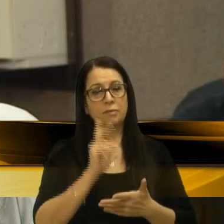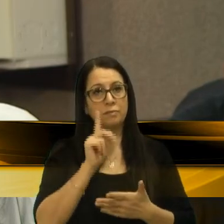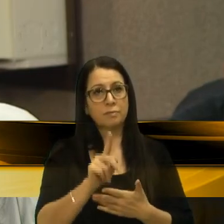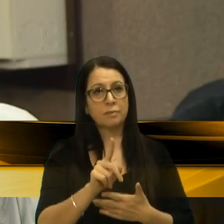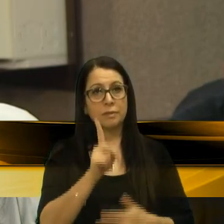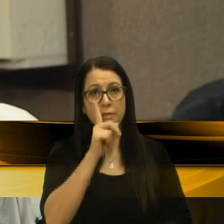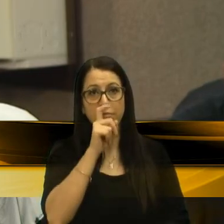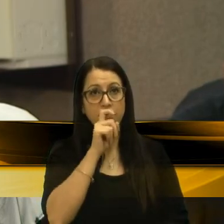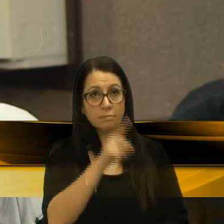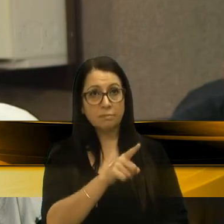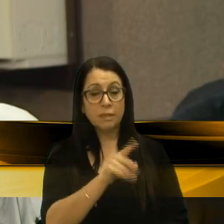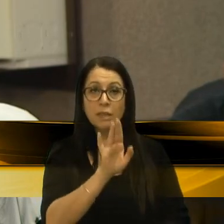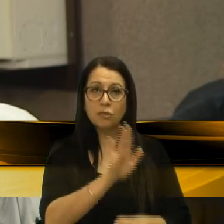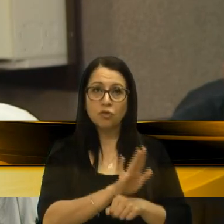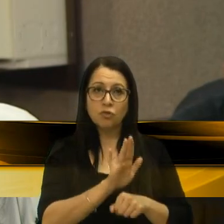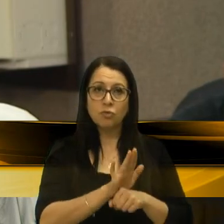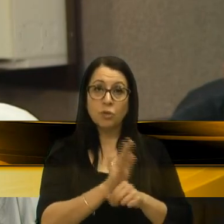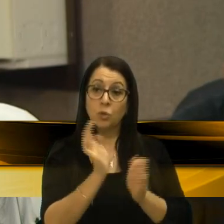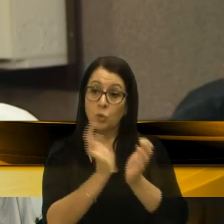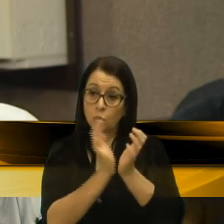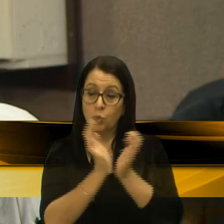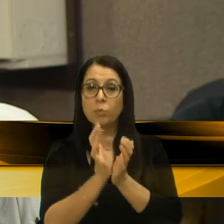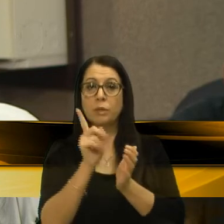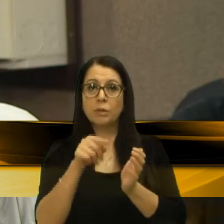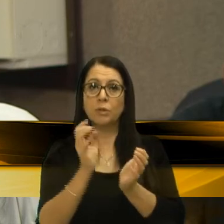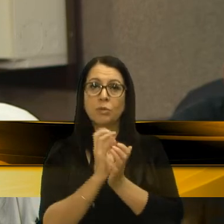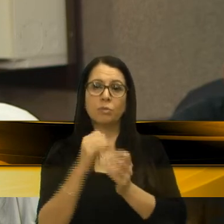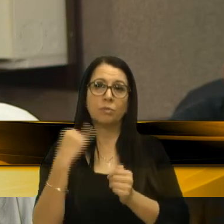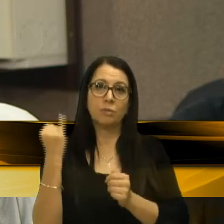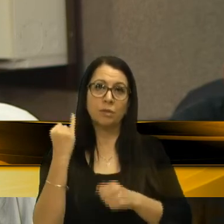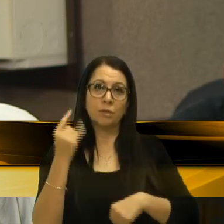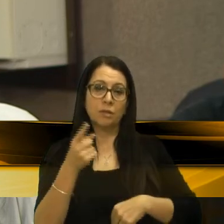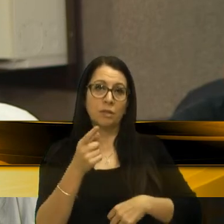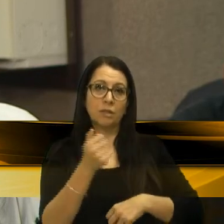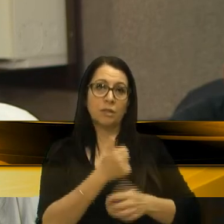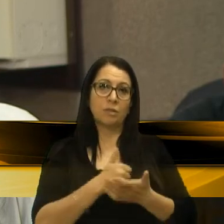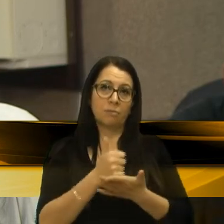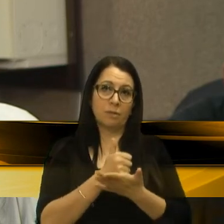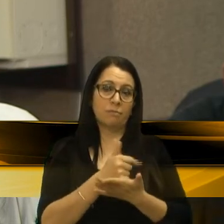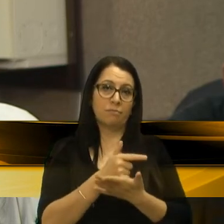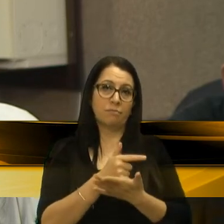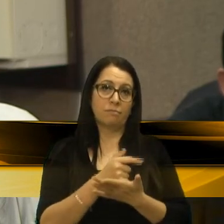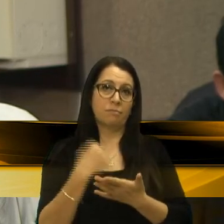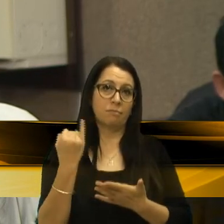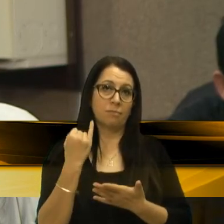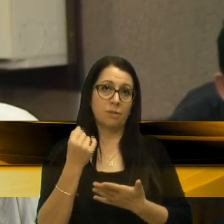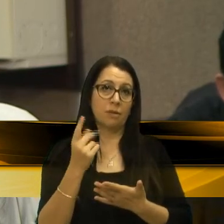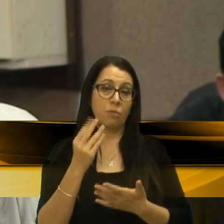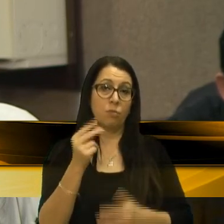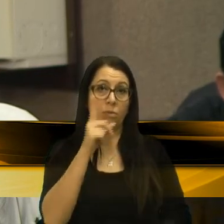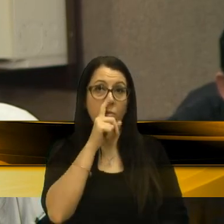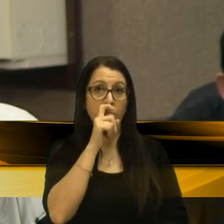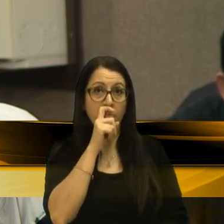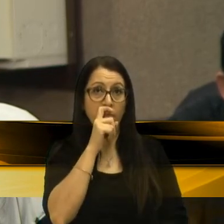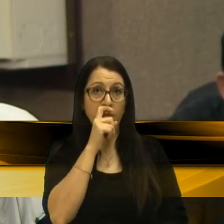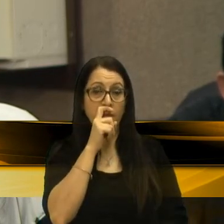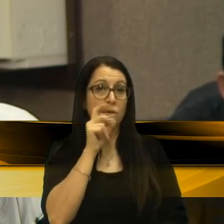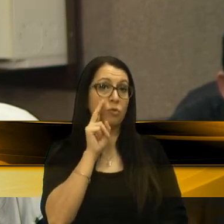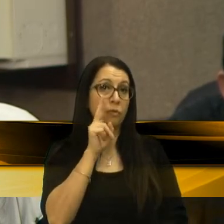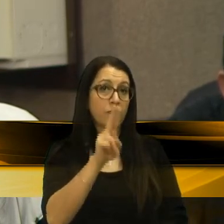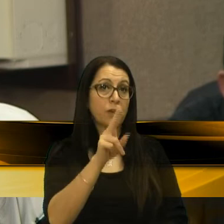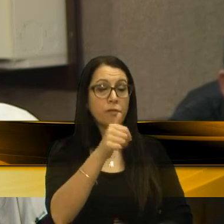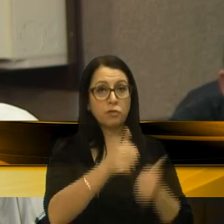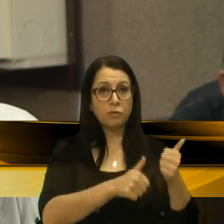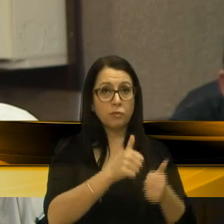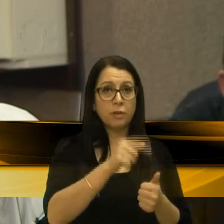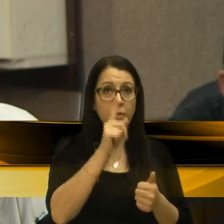pais, ajudem essa categoria, que é uma categoria fundamental, que é a base fundamental, que muitos dos pais, enquanto estão assistindo futebol,